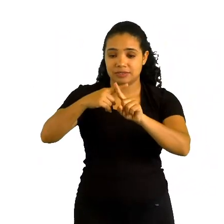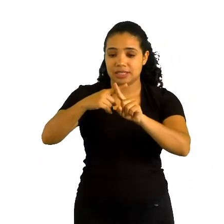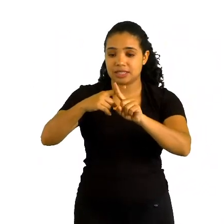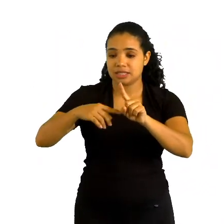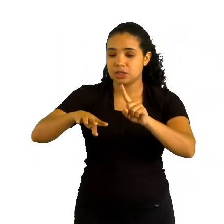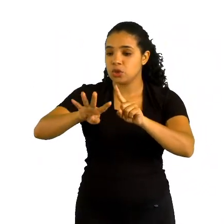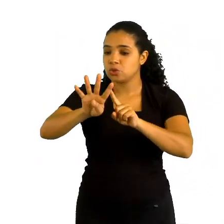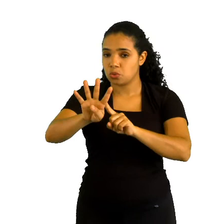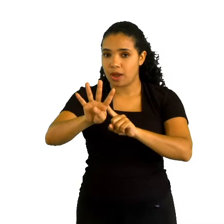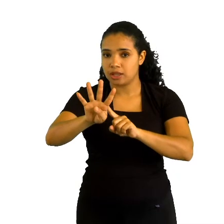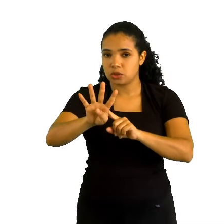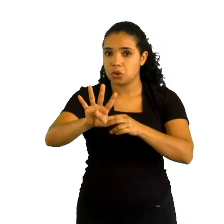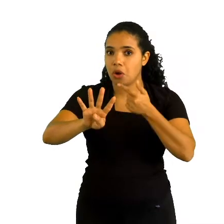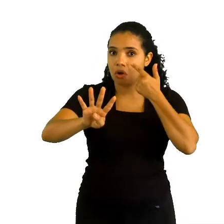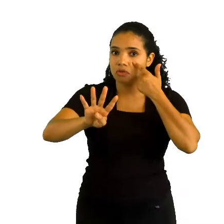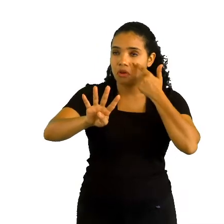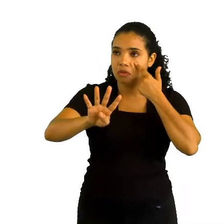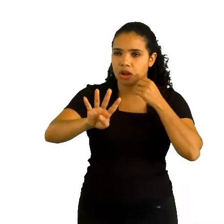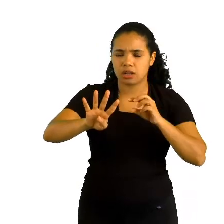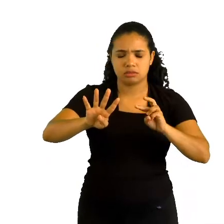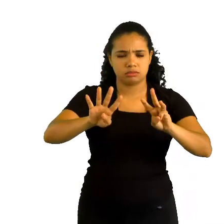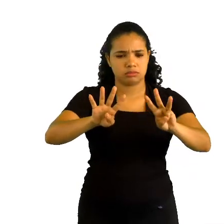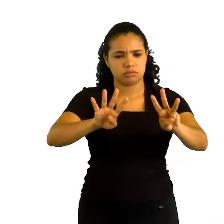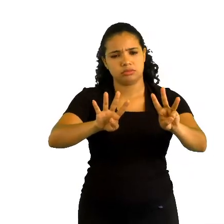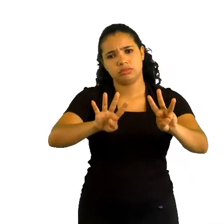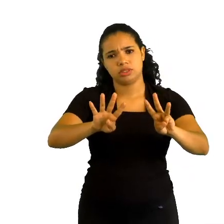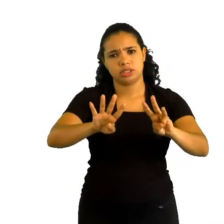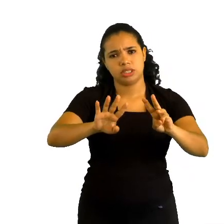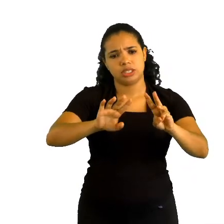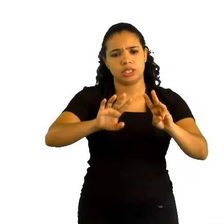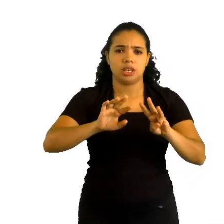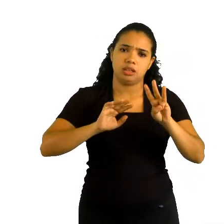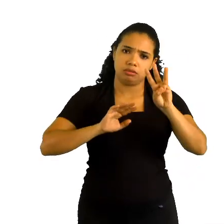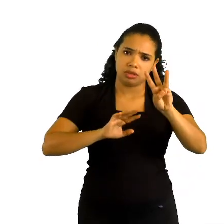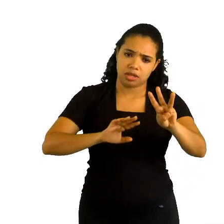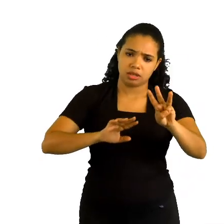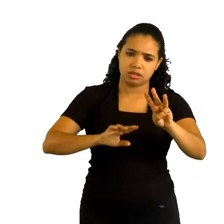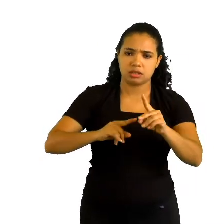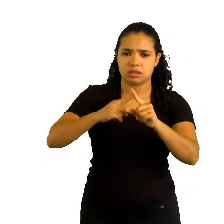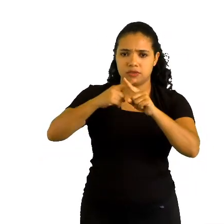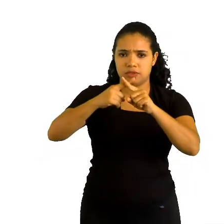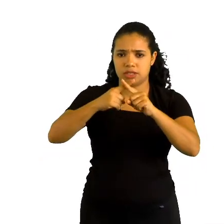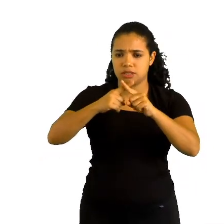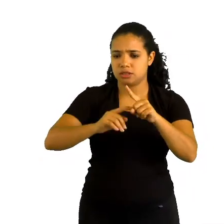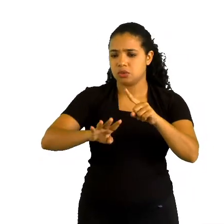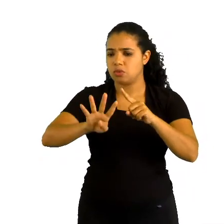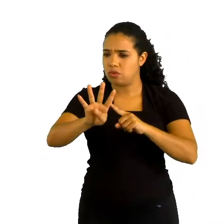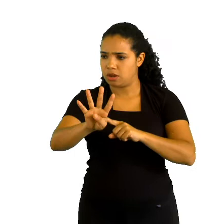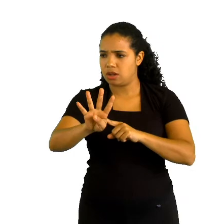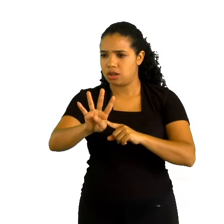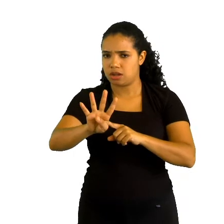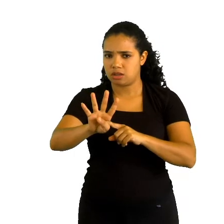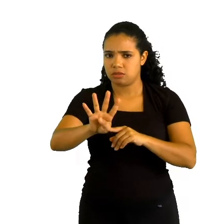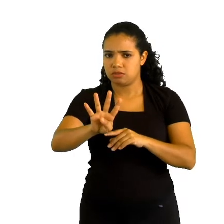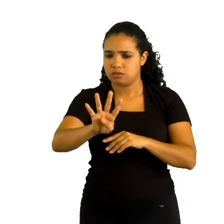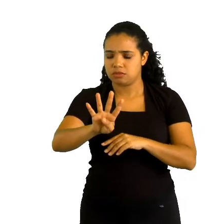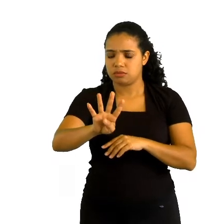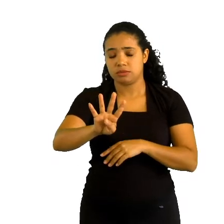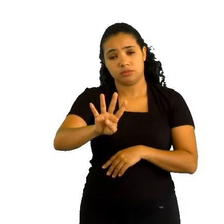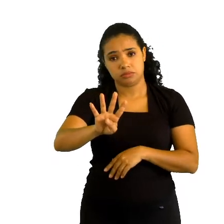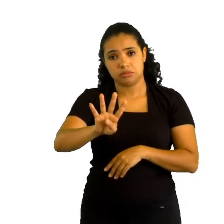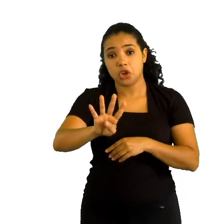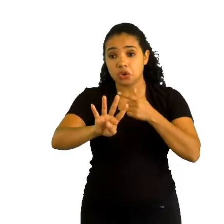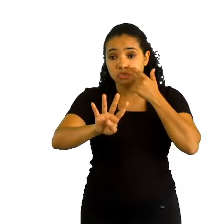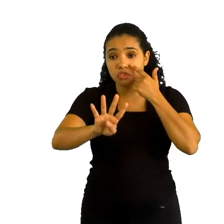4. Né? Se vocês leem o início da operação comigo, olha só. 3 vezes o 4. Né?